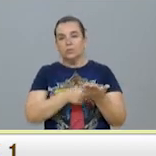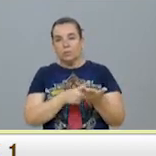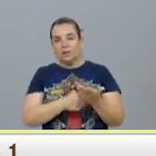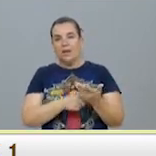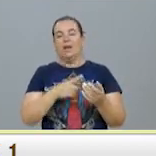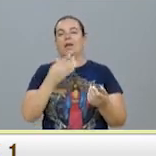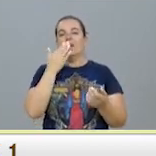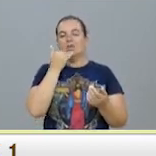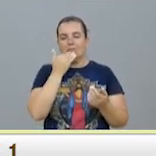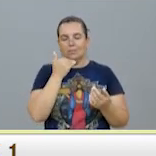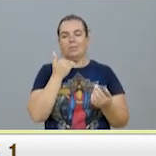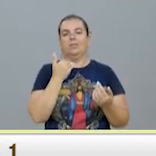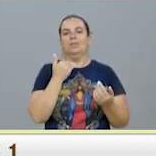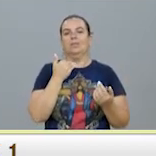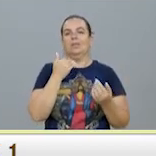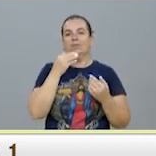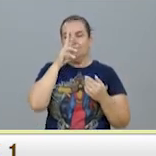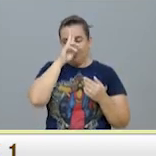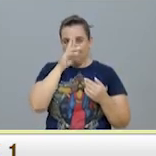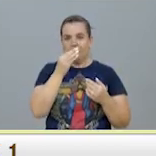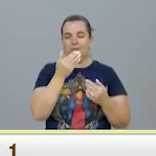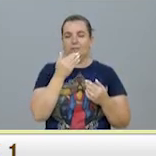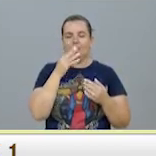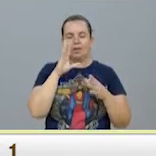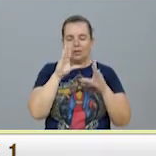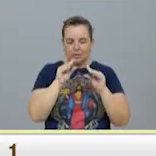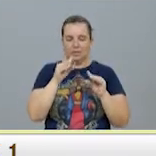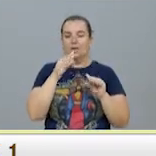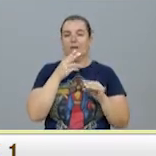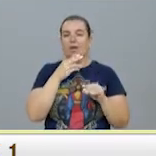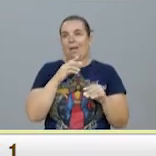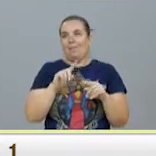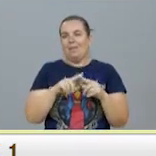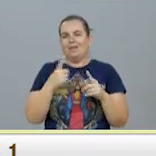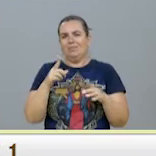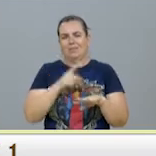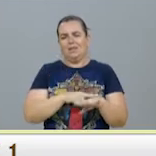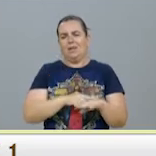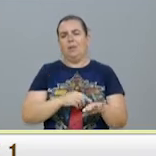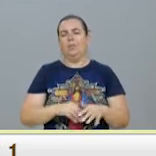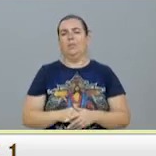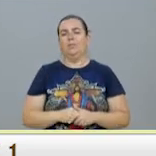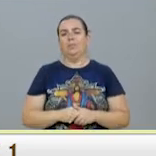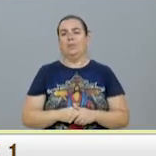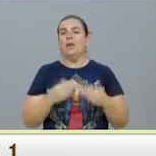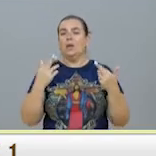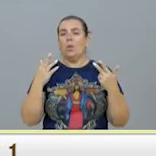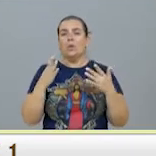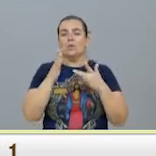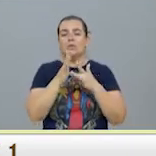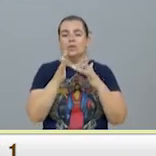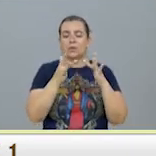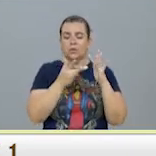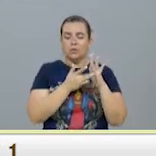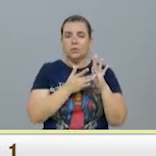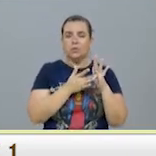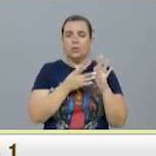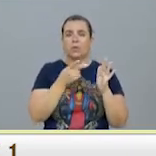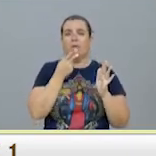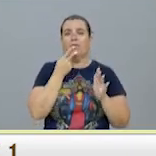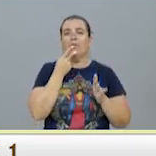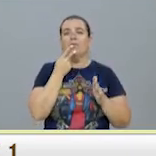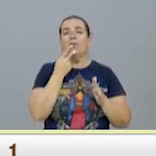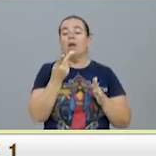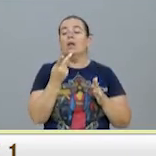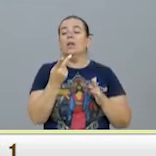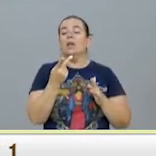Se a gente não se compromete, a gente não faz. É a mesma coisa, Jesus, venham a mim. E alguém podia perguntar, onde que eu